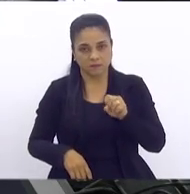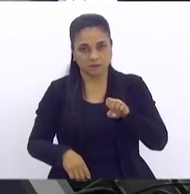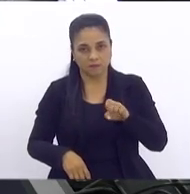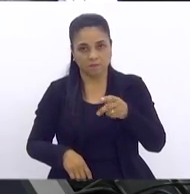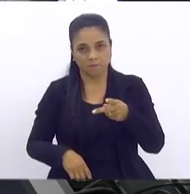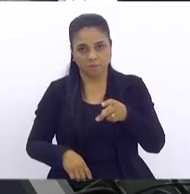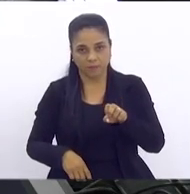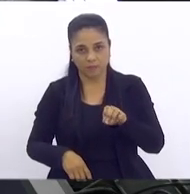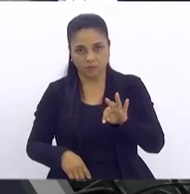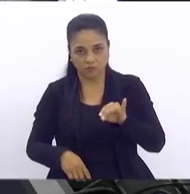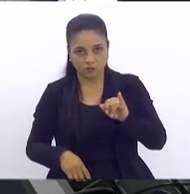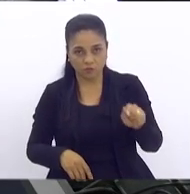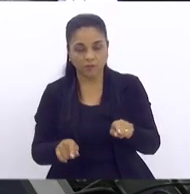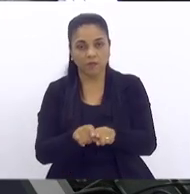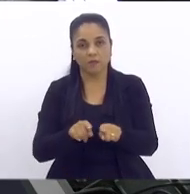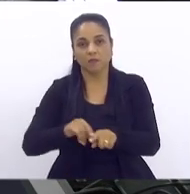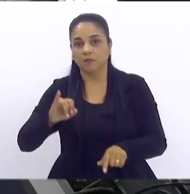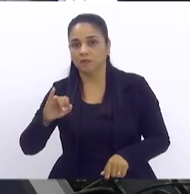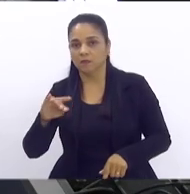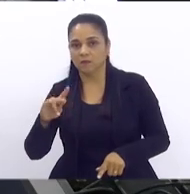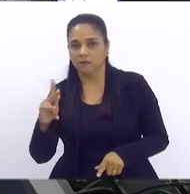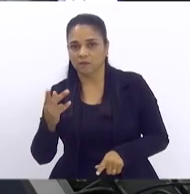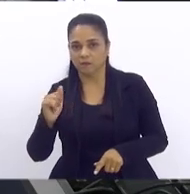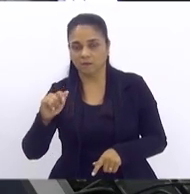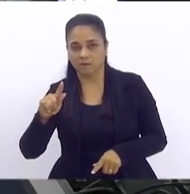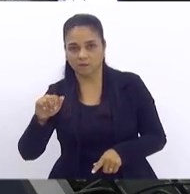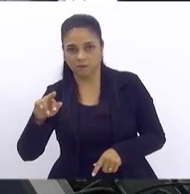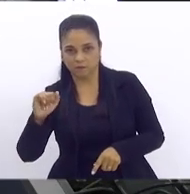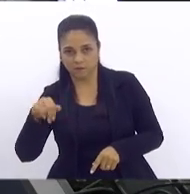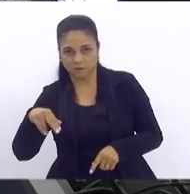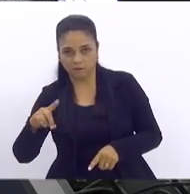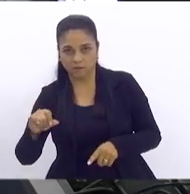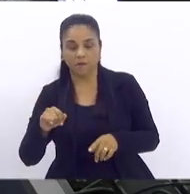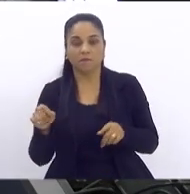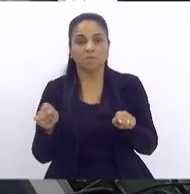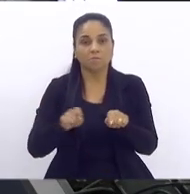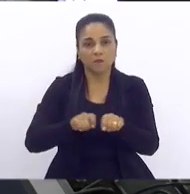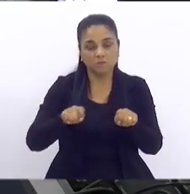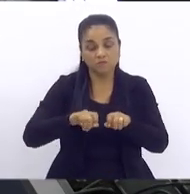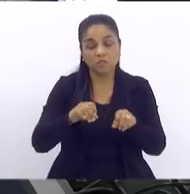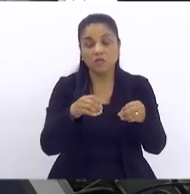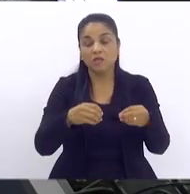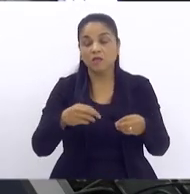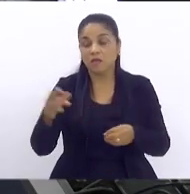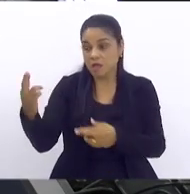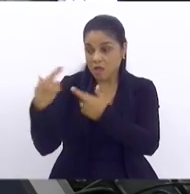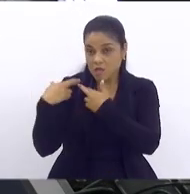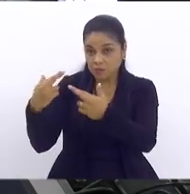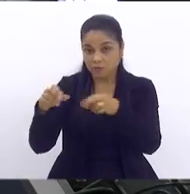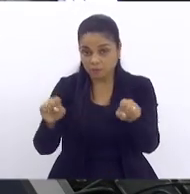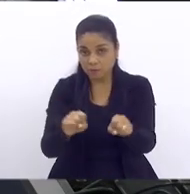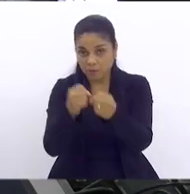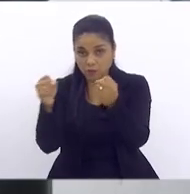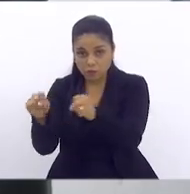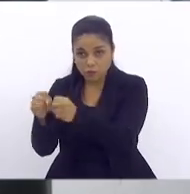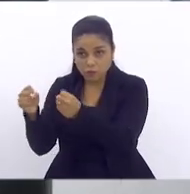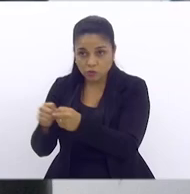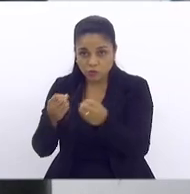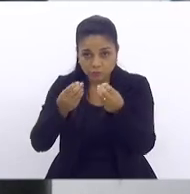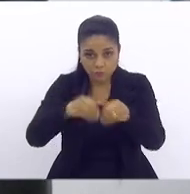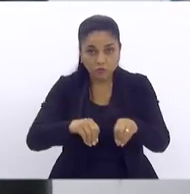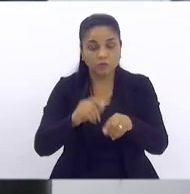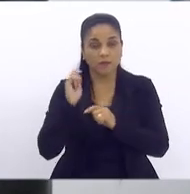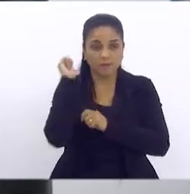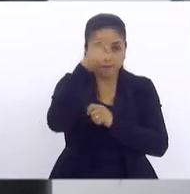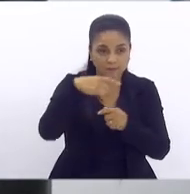estão lá parados há muito tempo, para que a nossa navegabilidade possa existir, responsabilidade de danos a terceiros, como